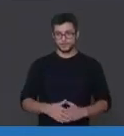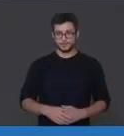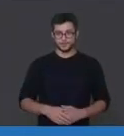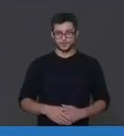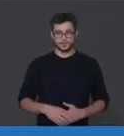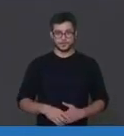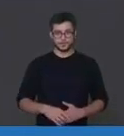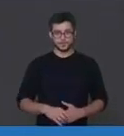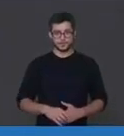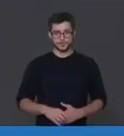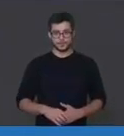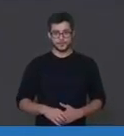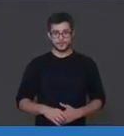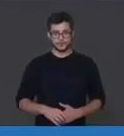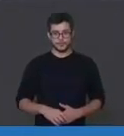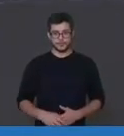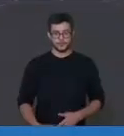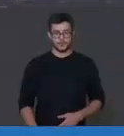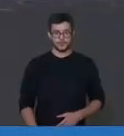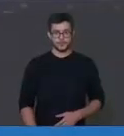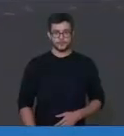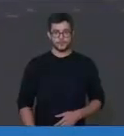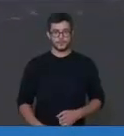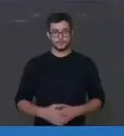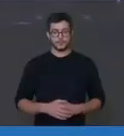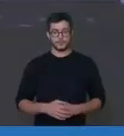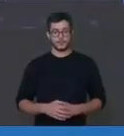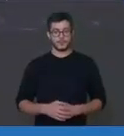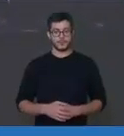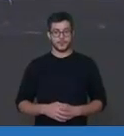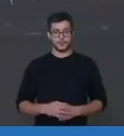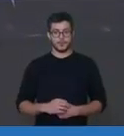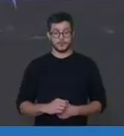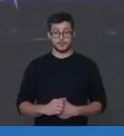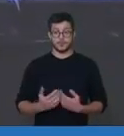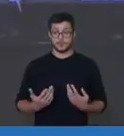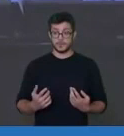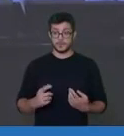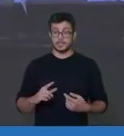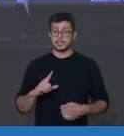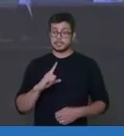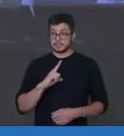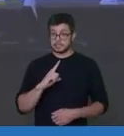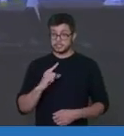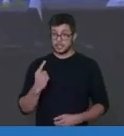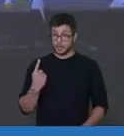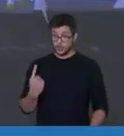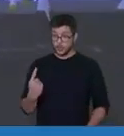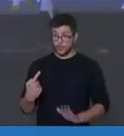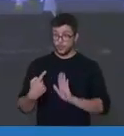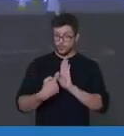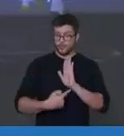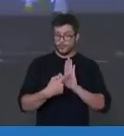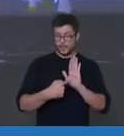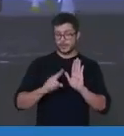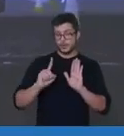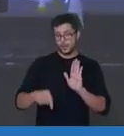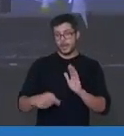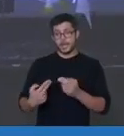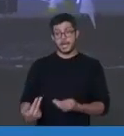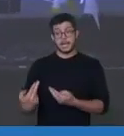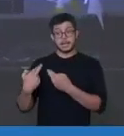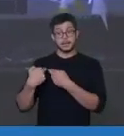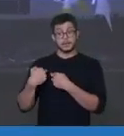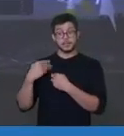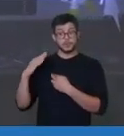dispositivos. Foram 2 vetos presidenciais. Um veto ainda do ex-presidente Jair Bolsonaro